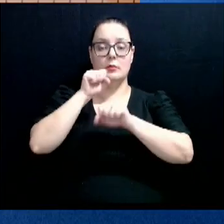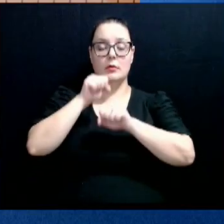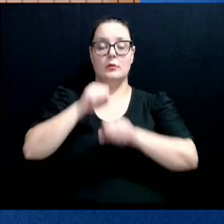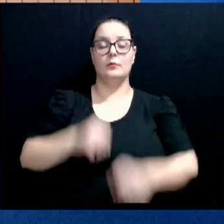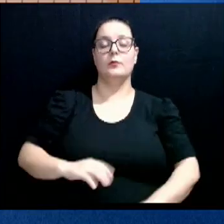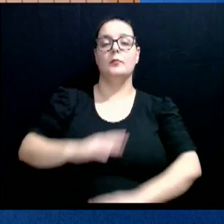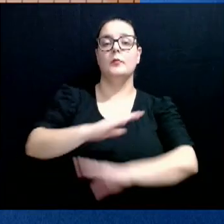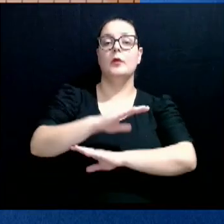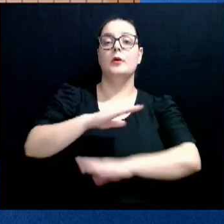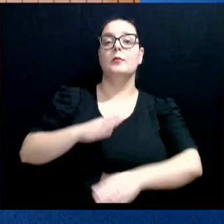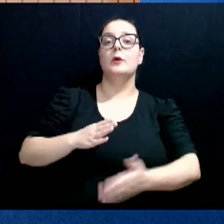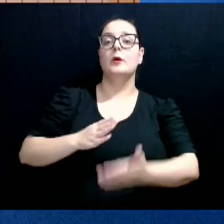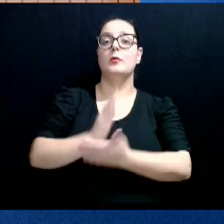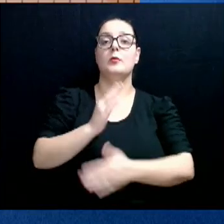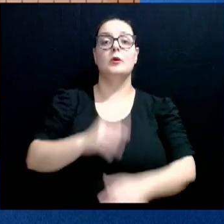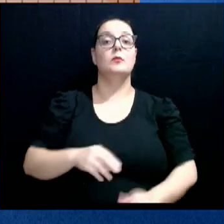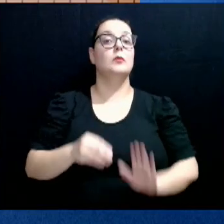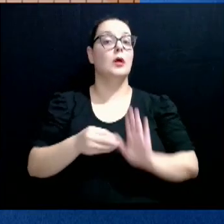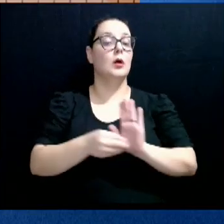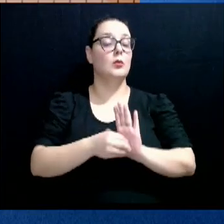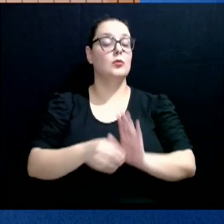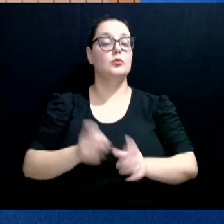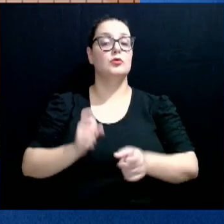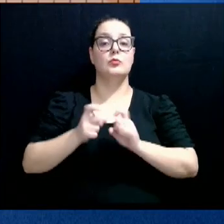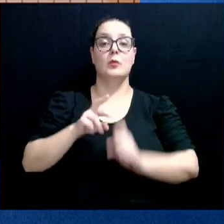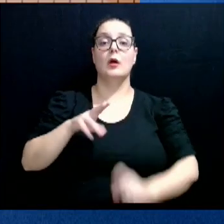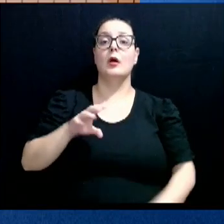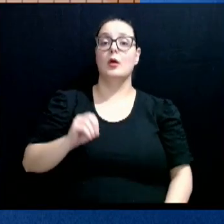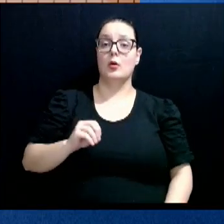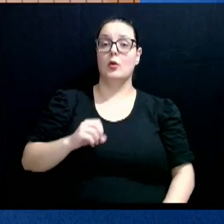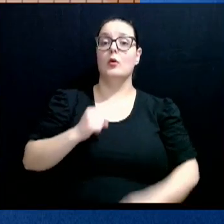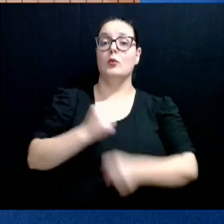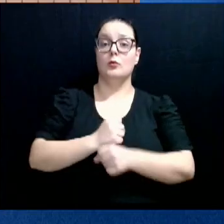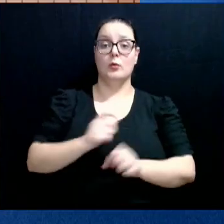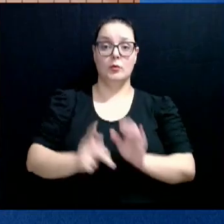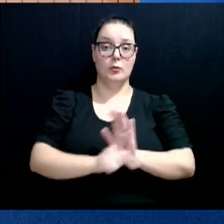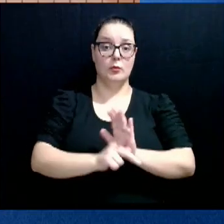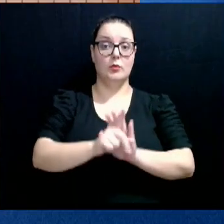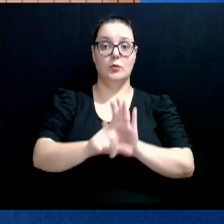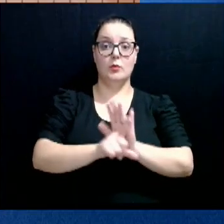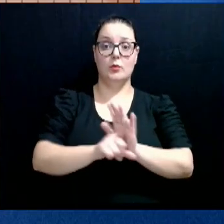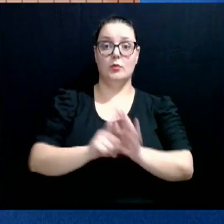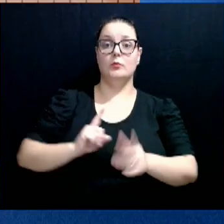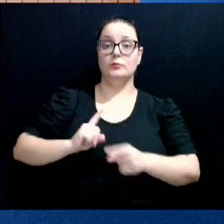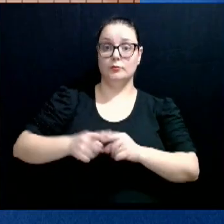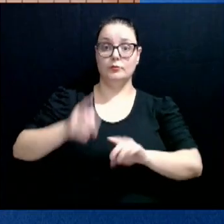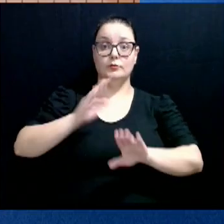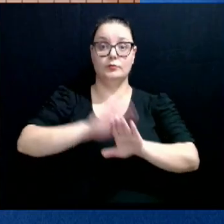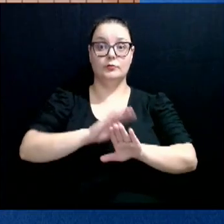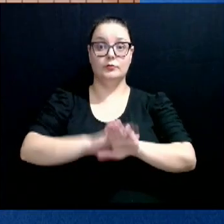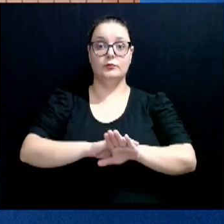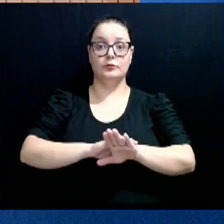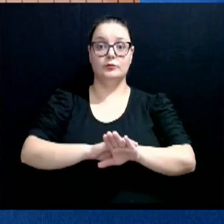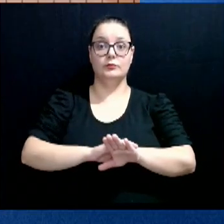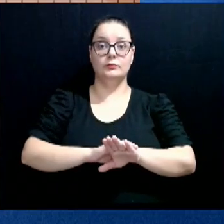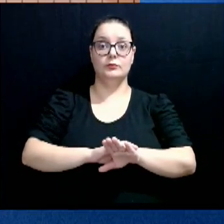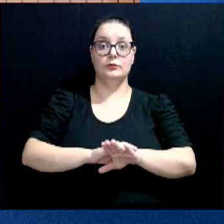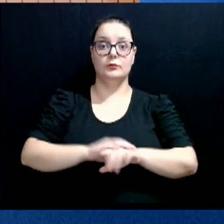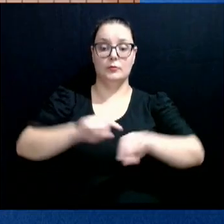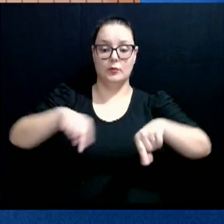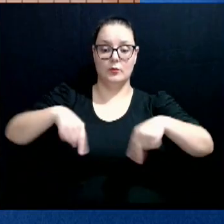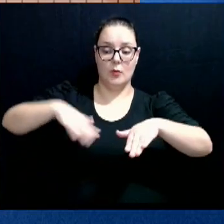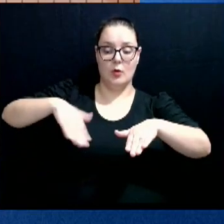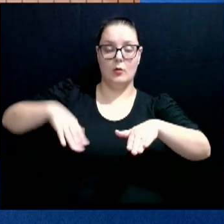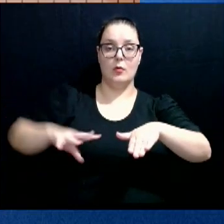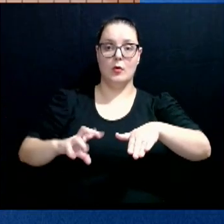reunião ordinária do ano o projeto de lei que proíbe o funcionamento de motores de sucção em piscinas